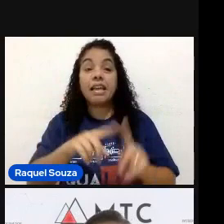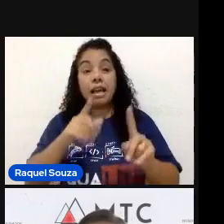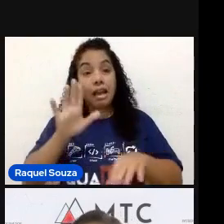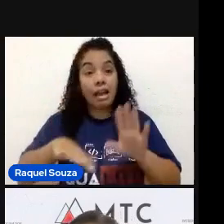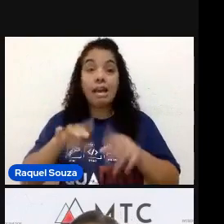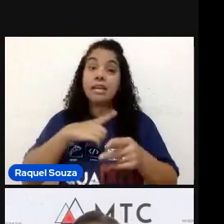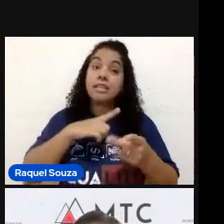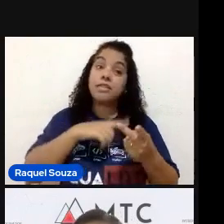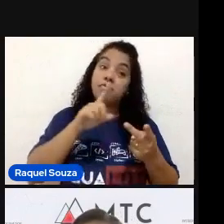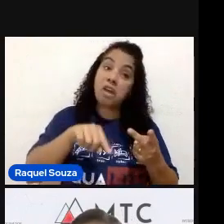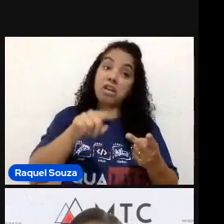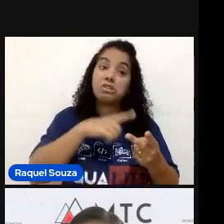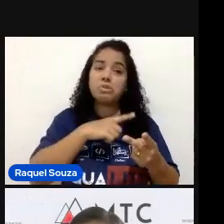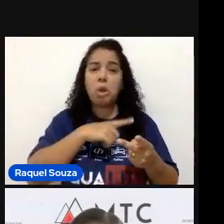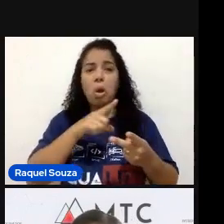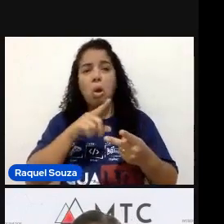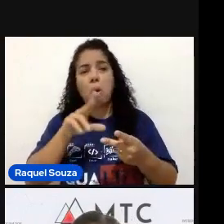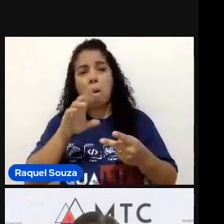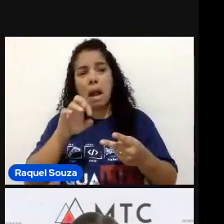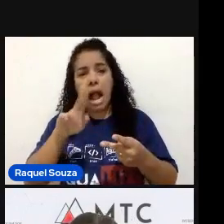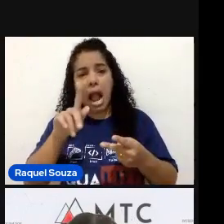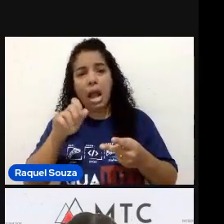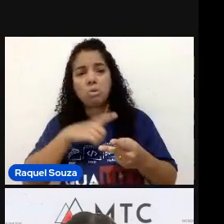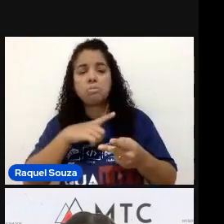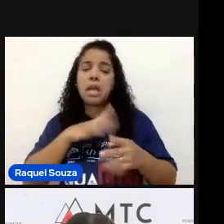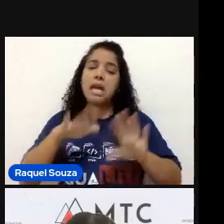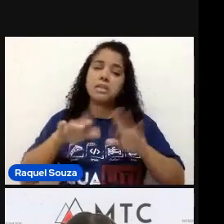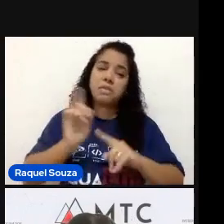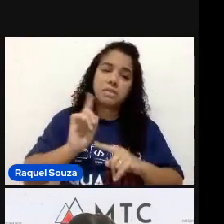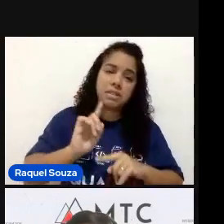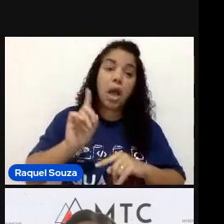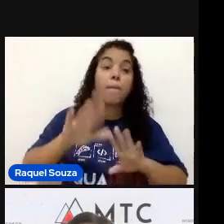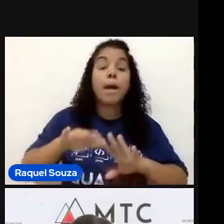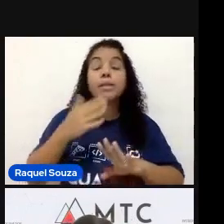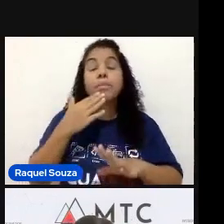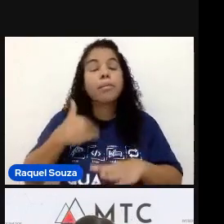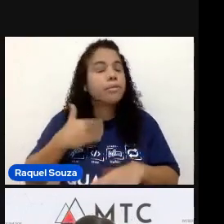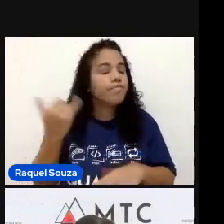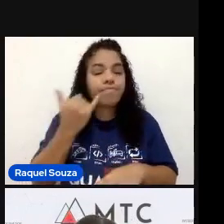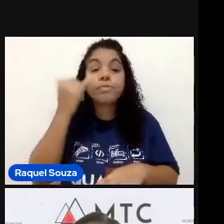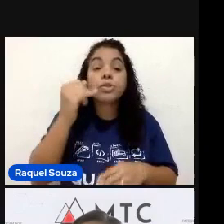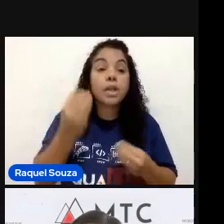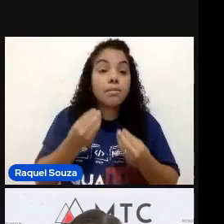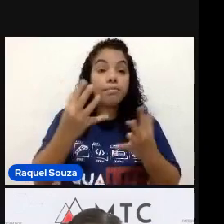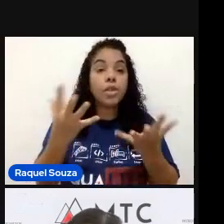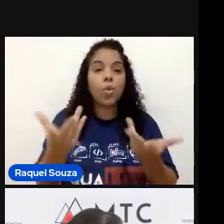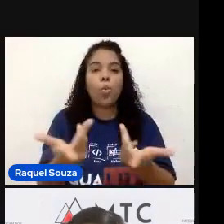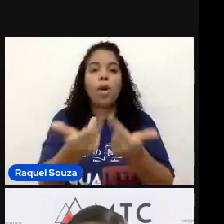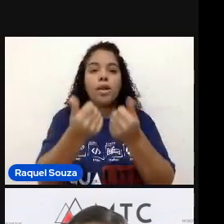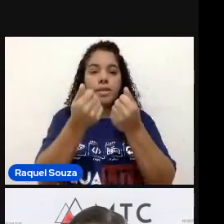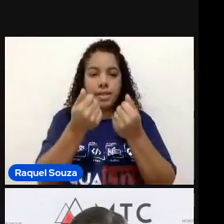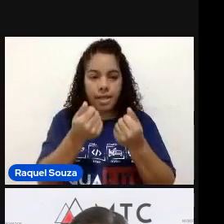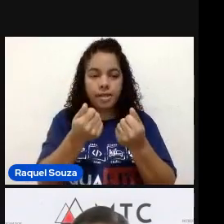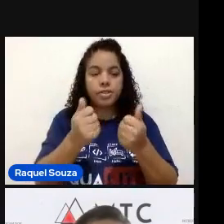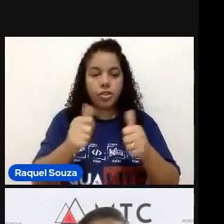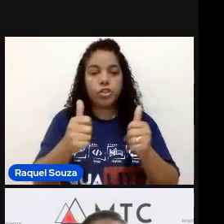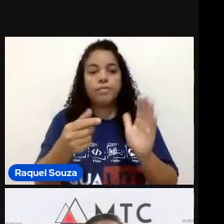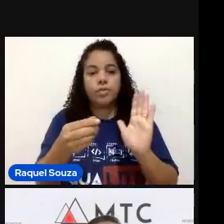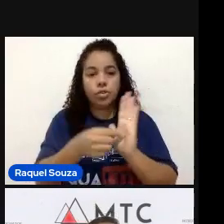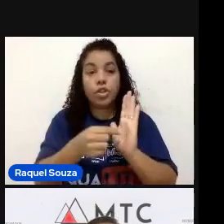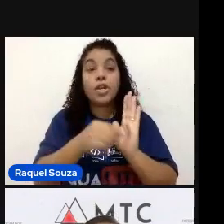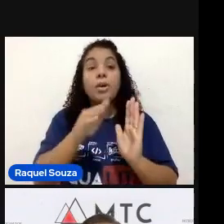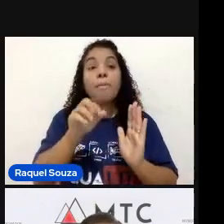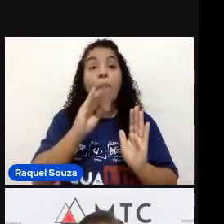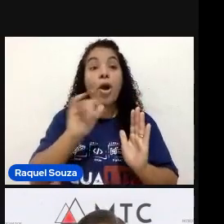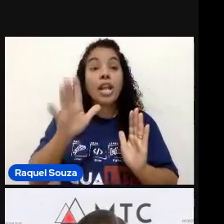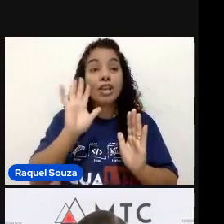vezes eu estou com outro, mas o que importa para mim é realmente estar entregando qualidade ao software. Inclusive, Borel foi o meu líder, que vai